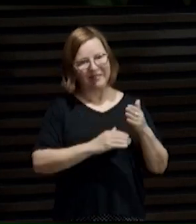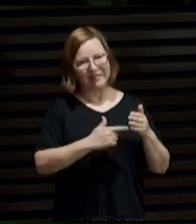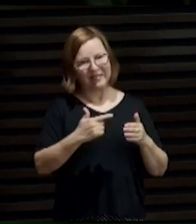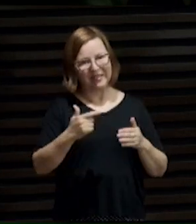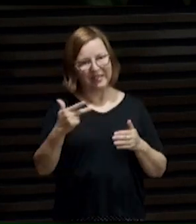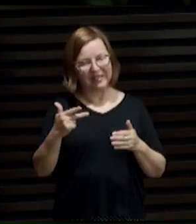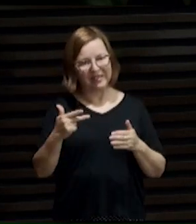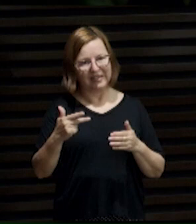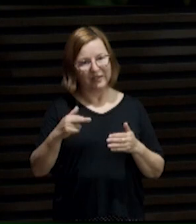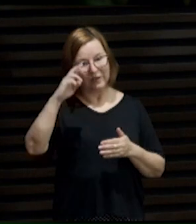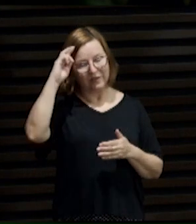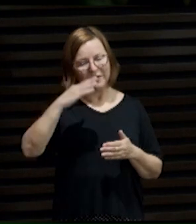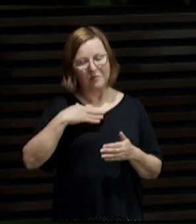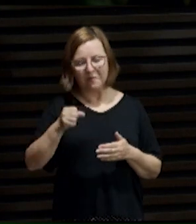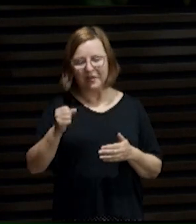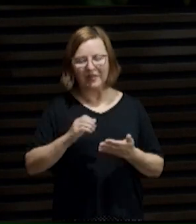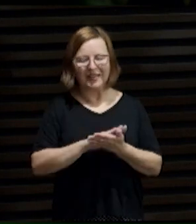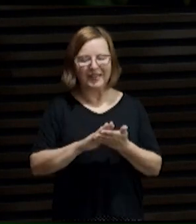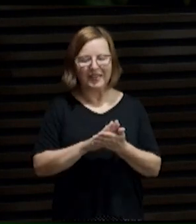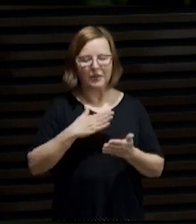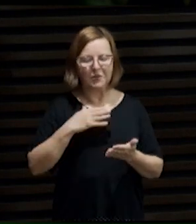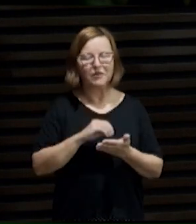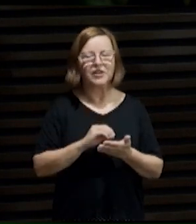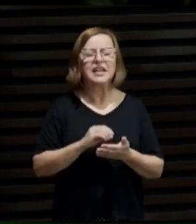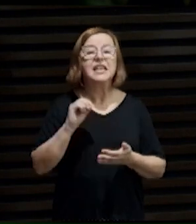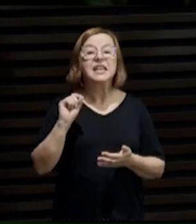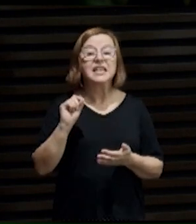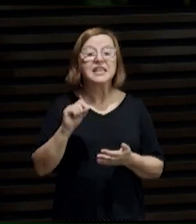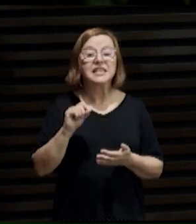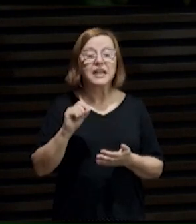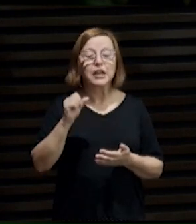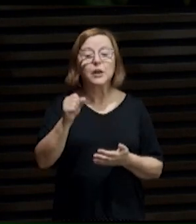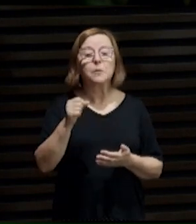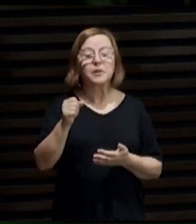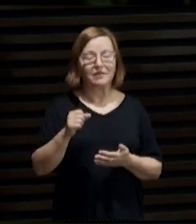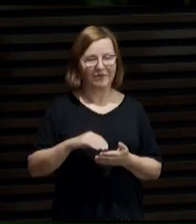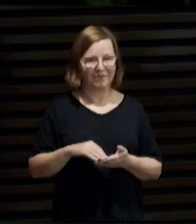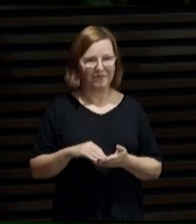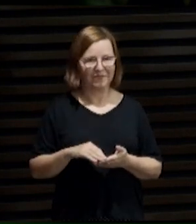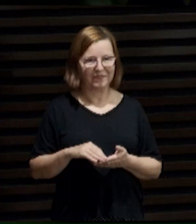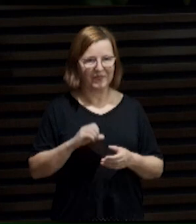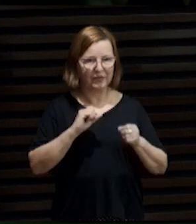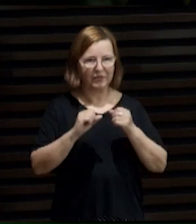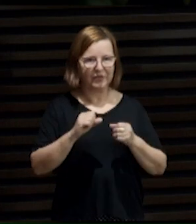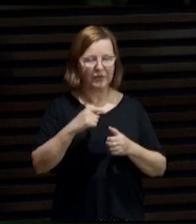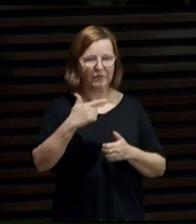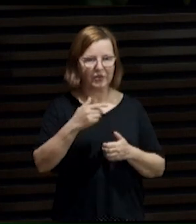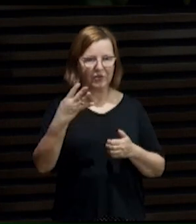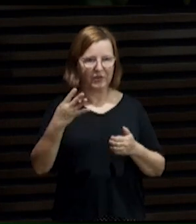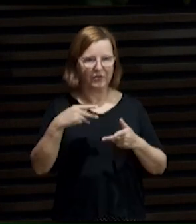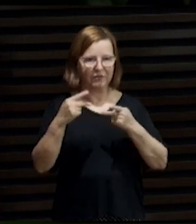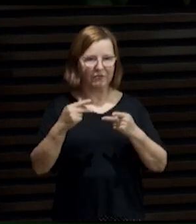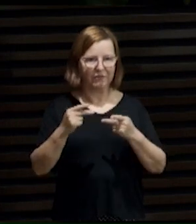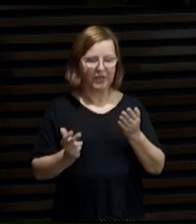igreja? Cristo é o supremo pastor, diz o apóstolo Pedro. O Salmo 24 fala sobre a ressurreição de